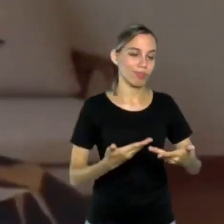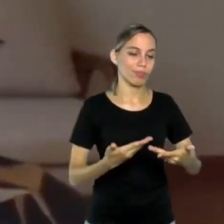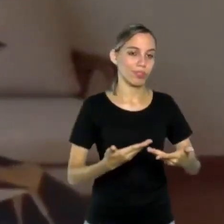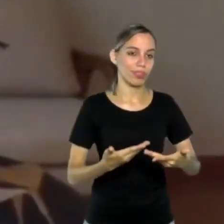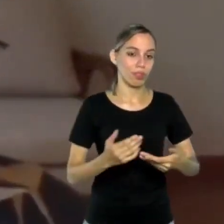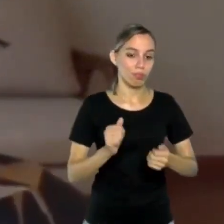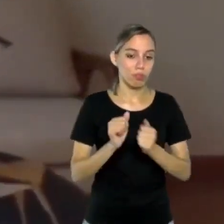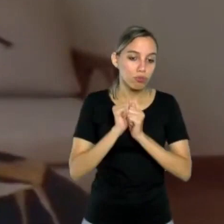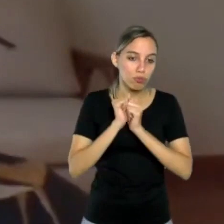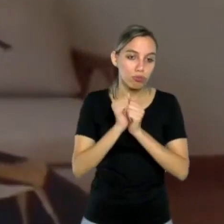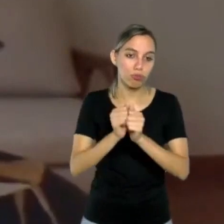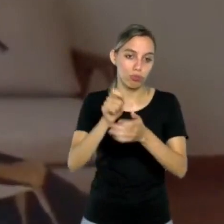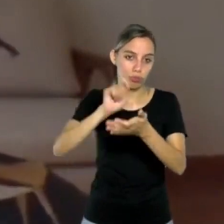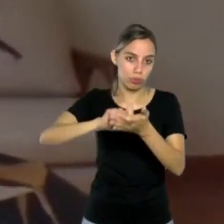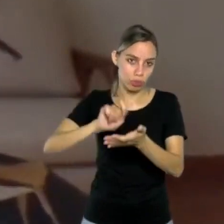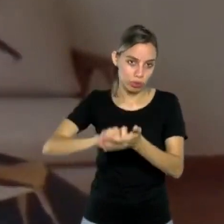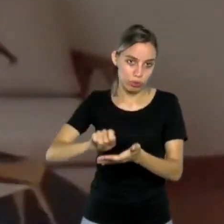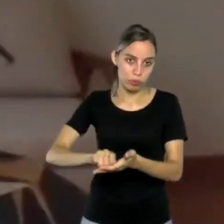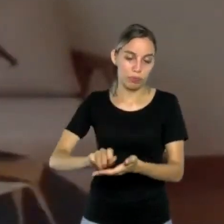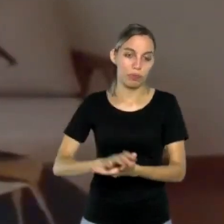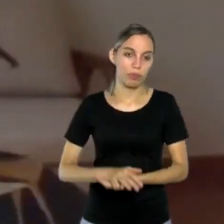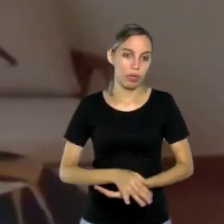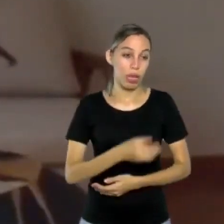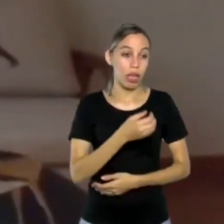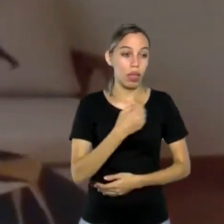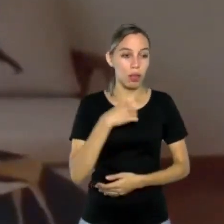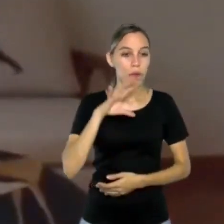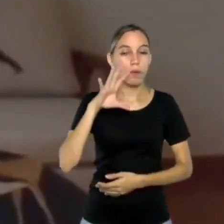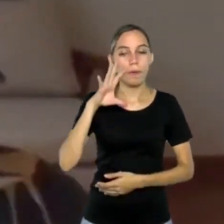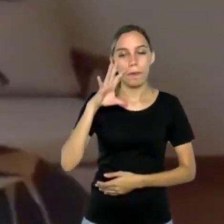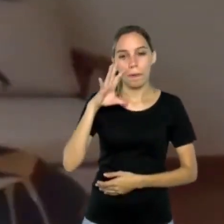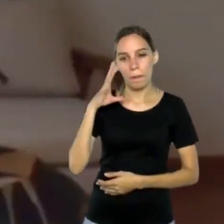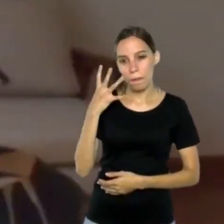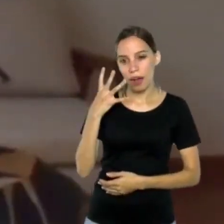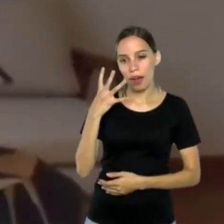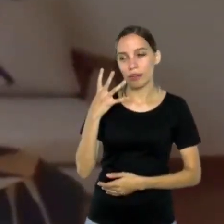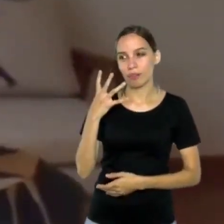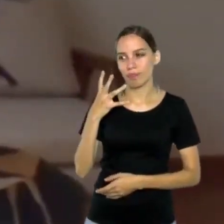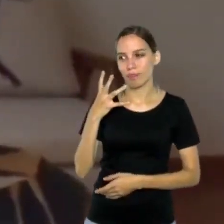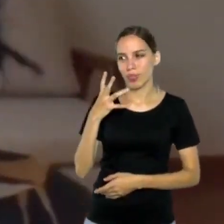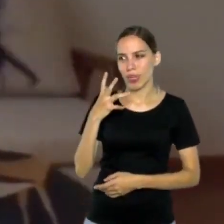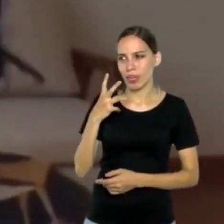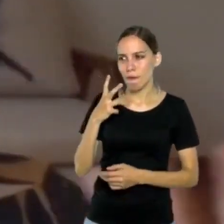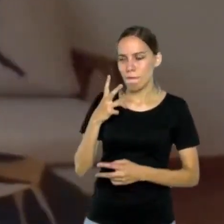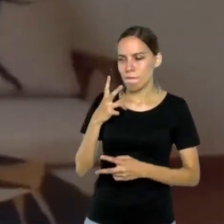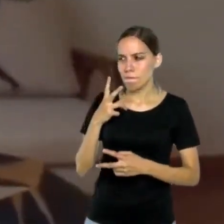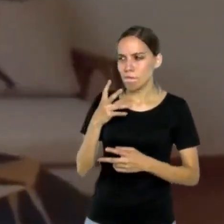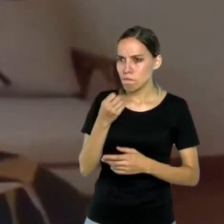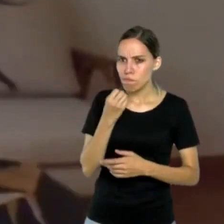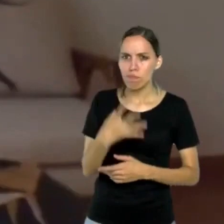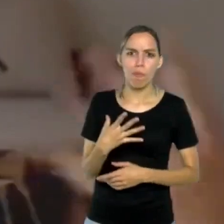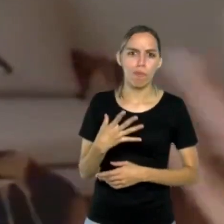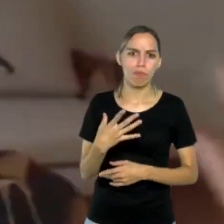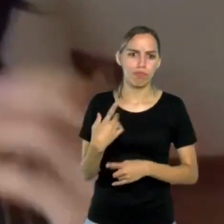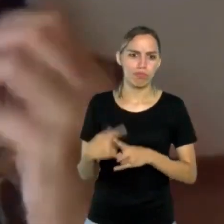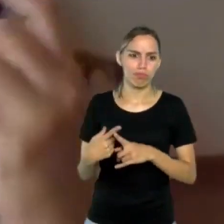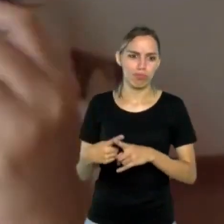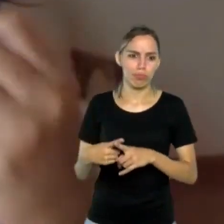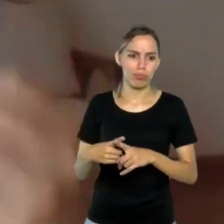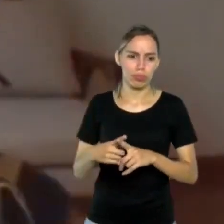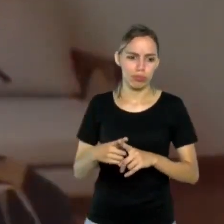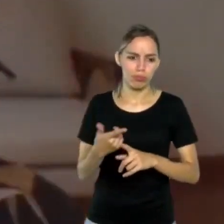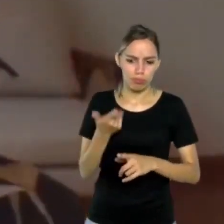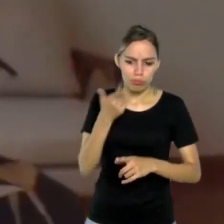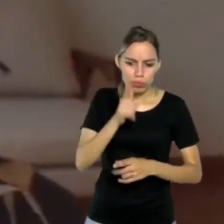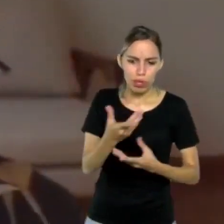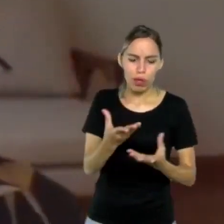estar junto na escrita, eu acho que é muito poderoso e dá muitos frutos, né, oferece muita